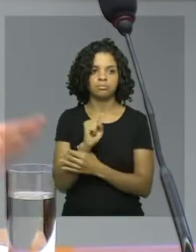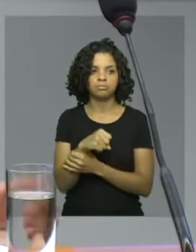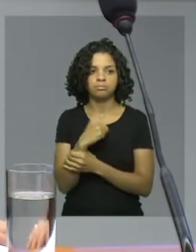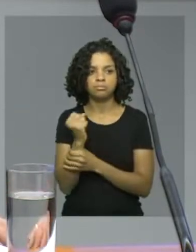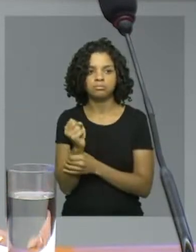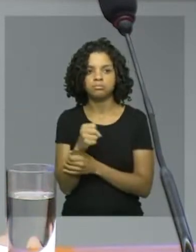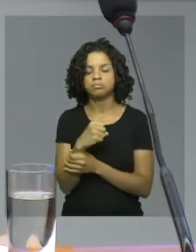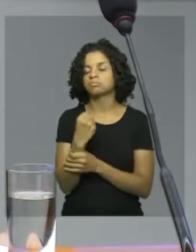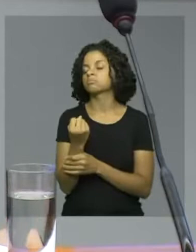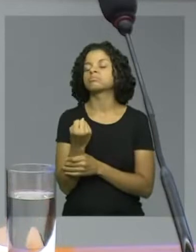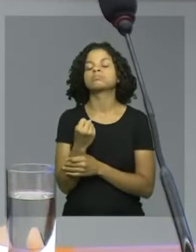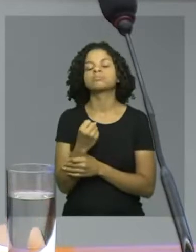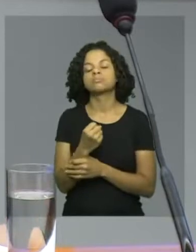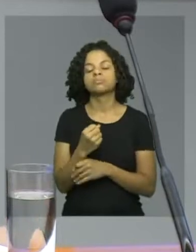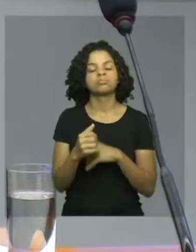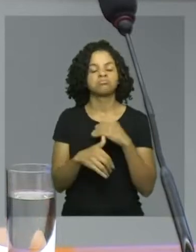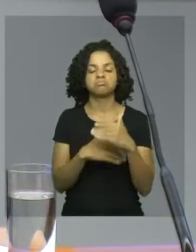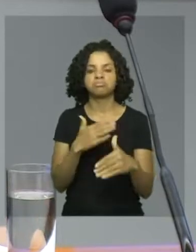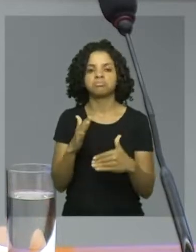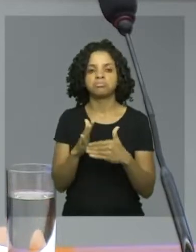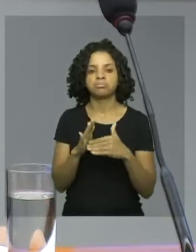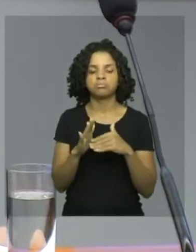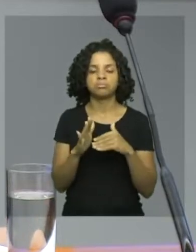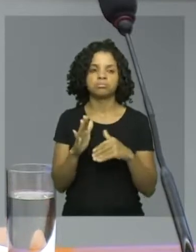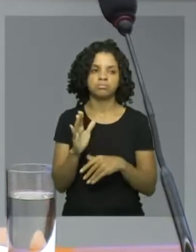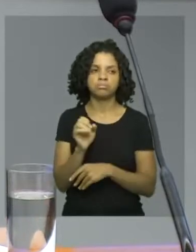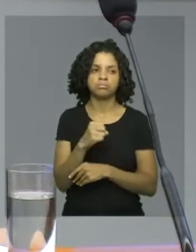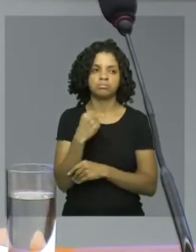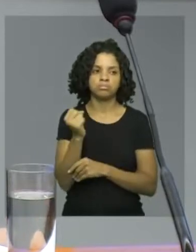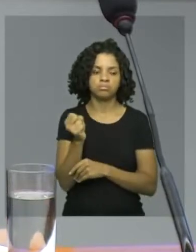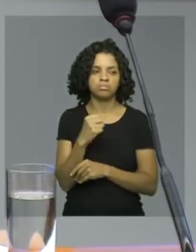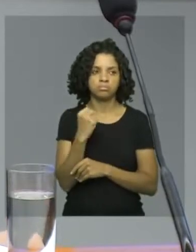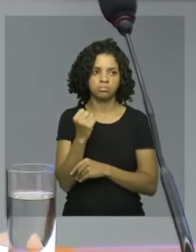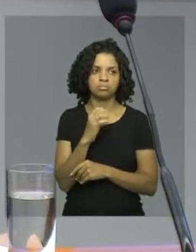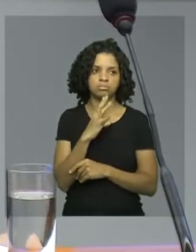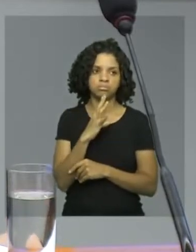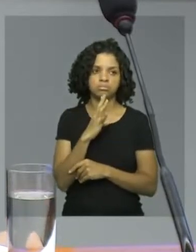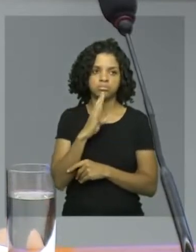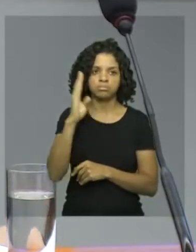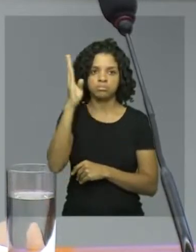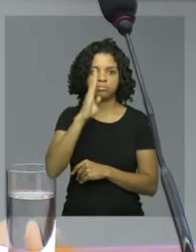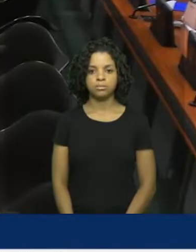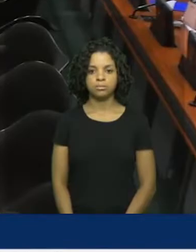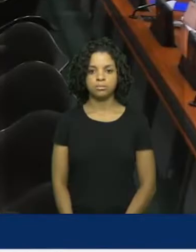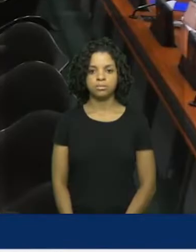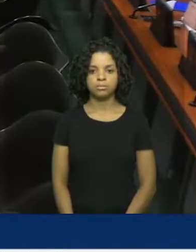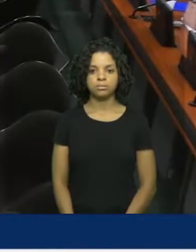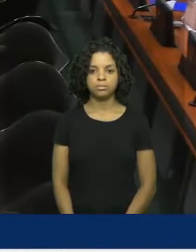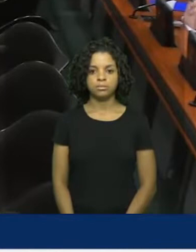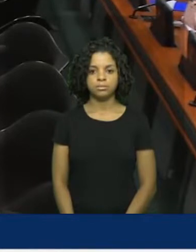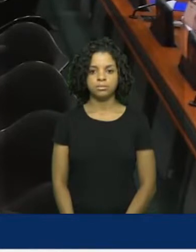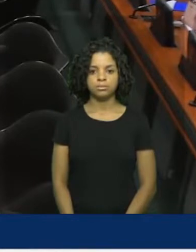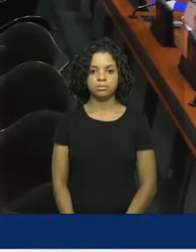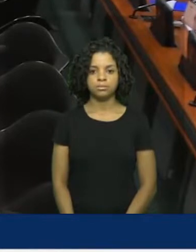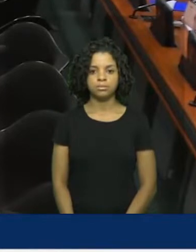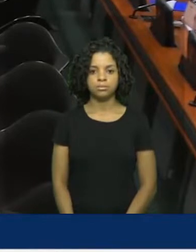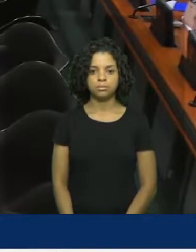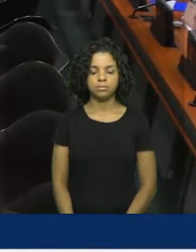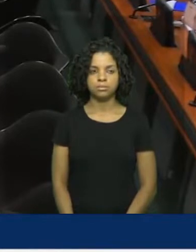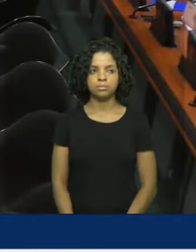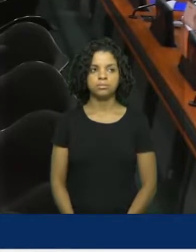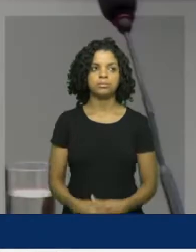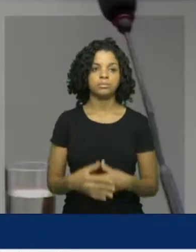de hipermobilidade articular, como é conhecido mais no Brasil. Então, epidemiologicamente,